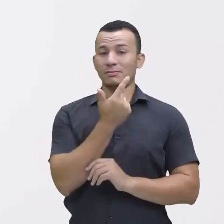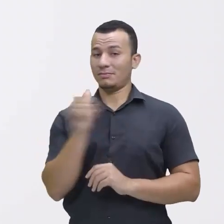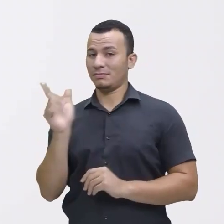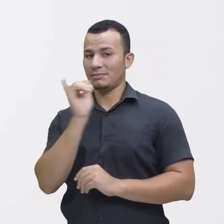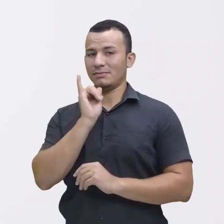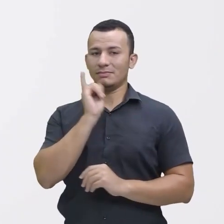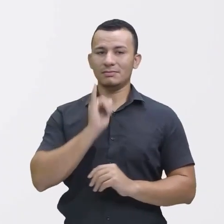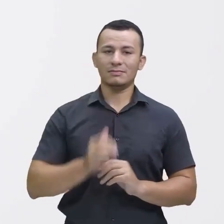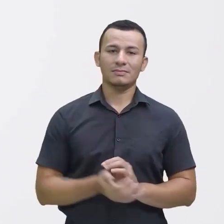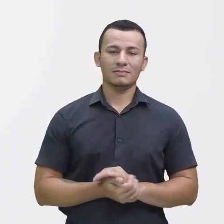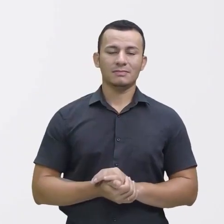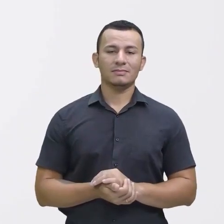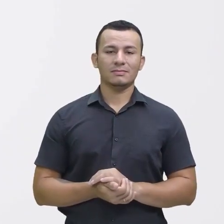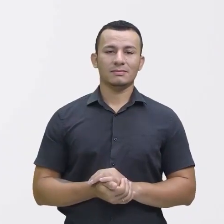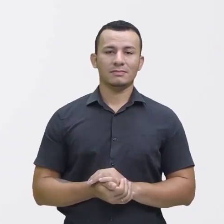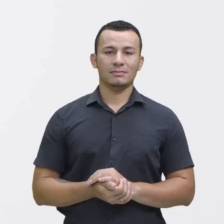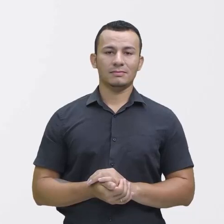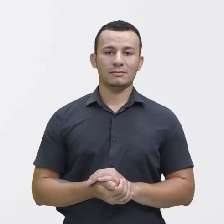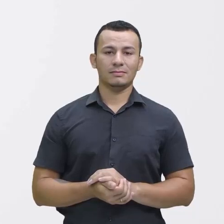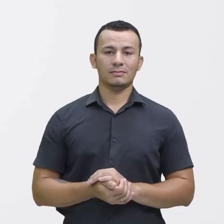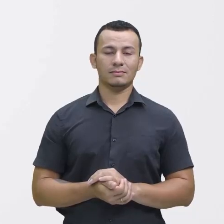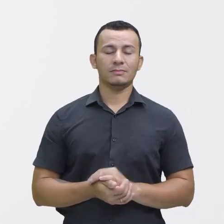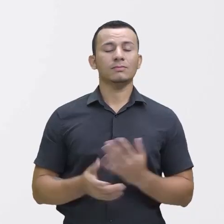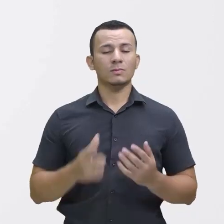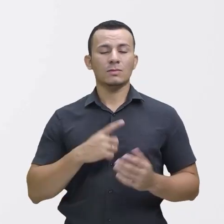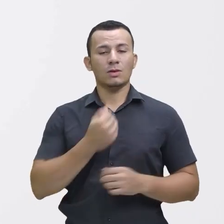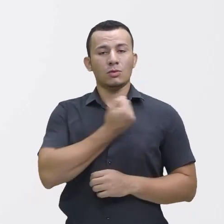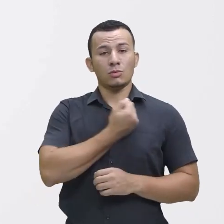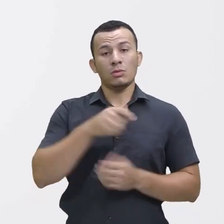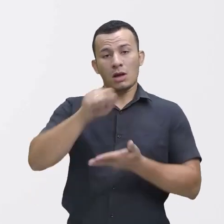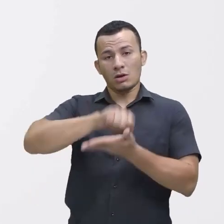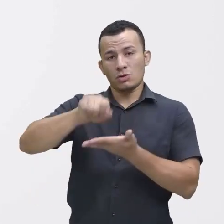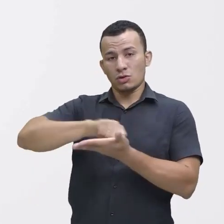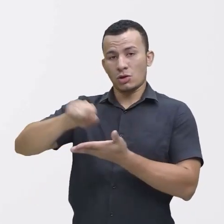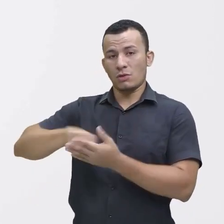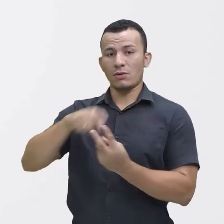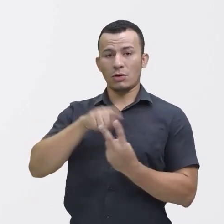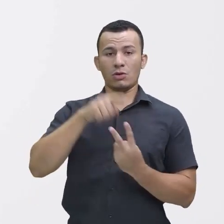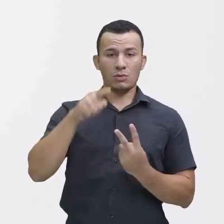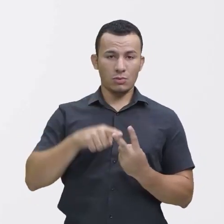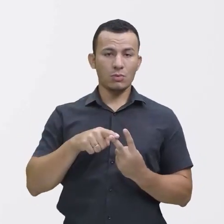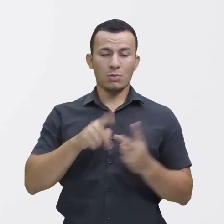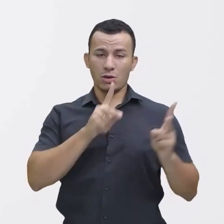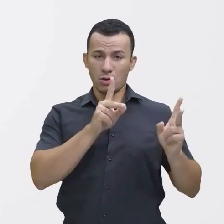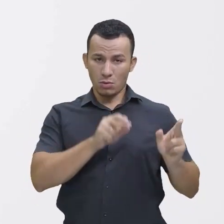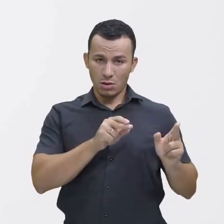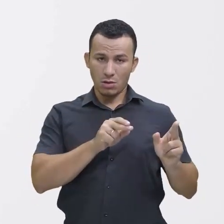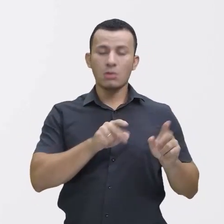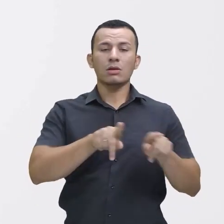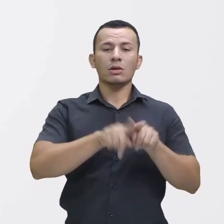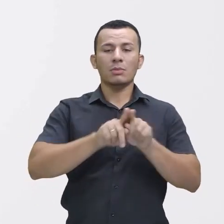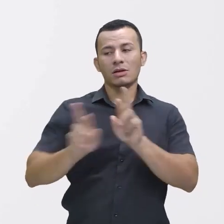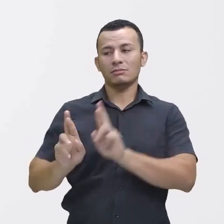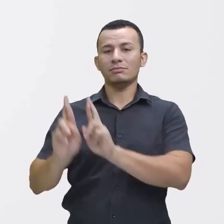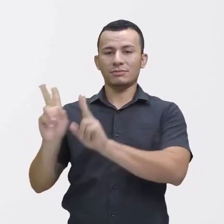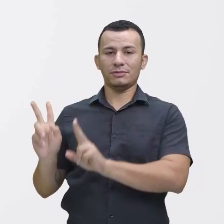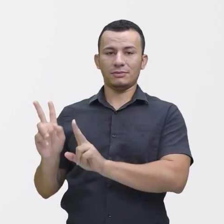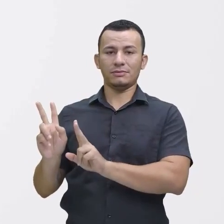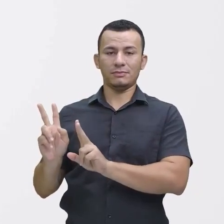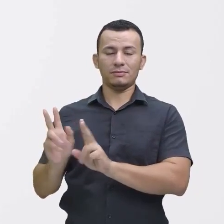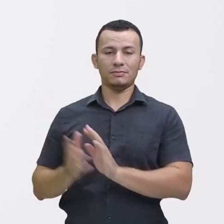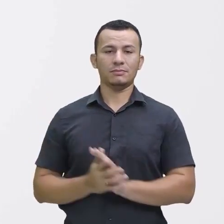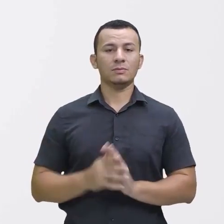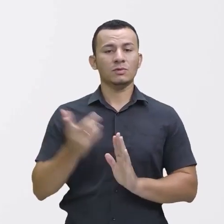exemplo. Vamos escrever duas sentenças com relação de igualdade e relação de diferença